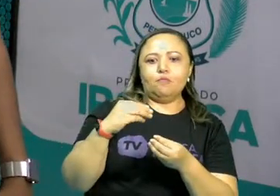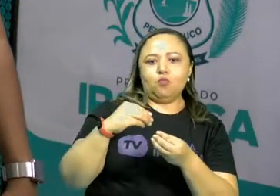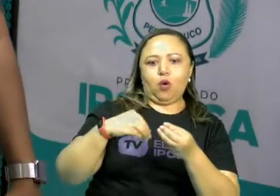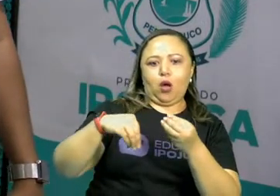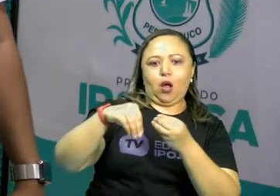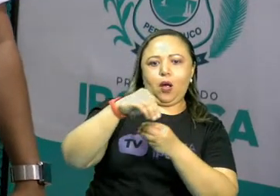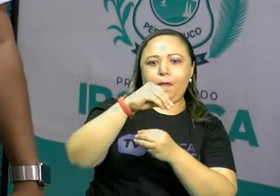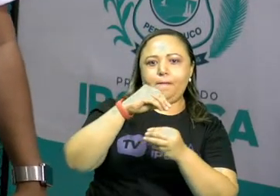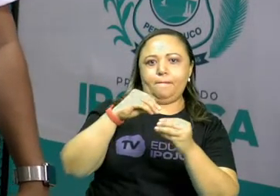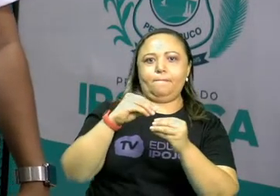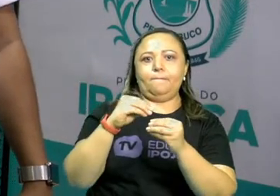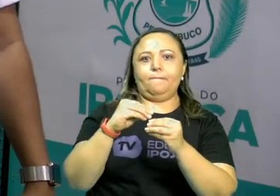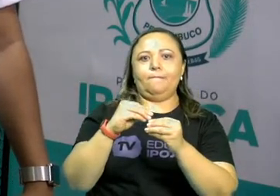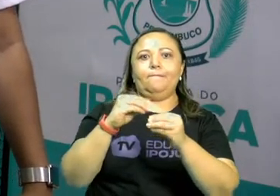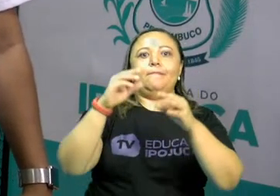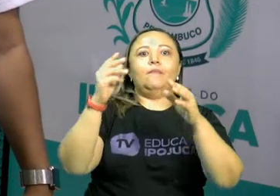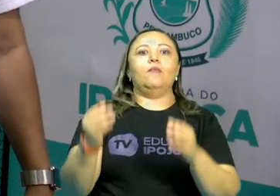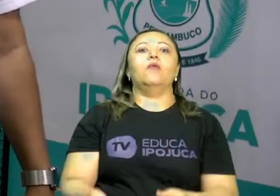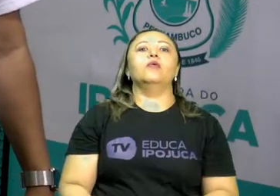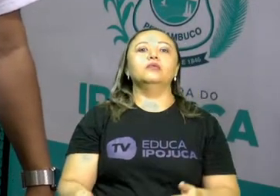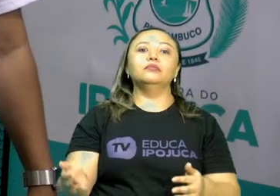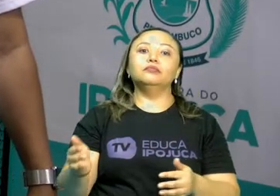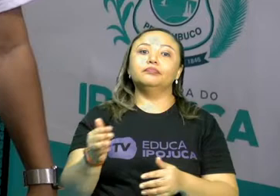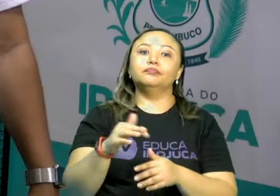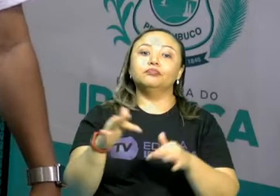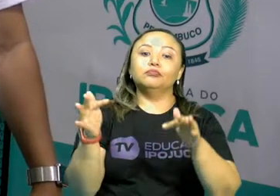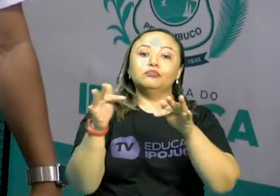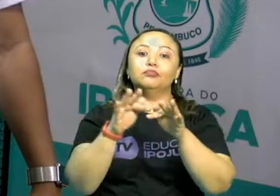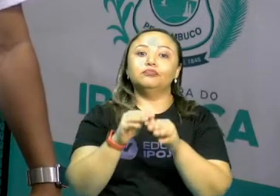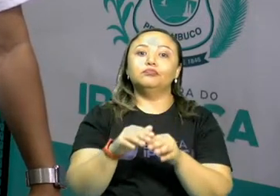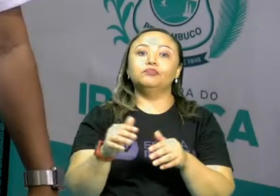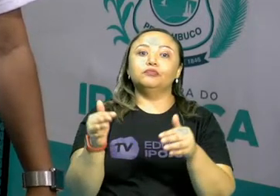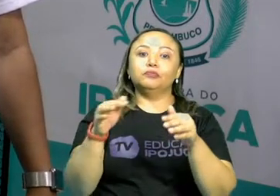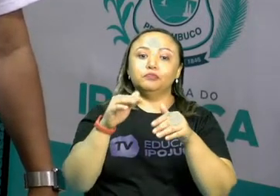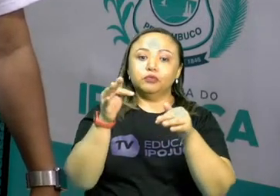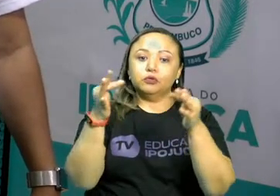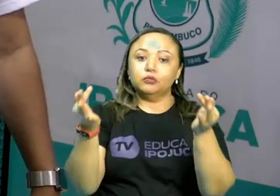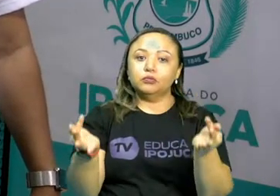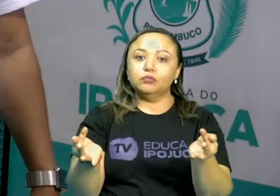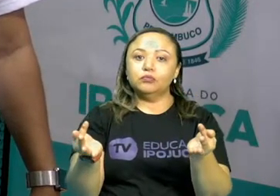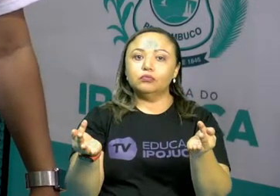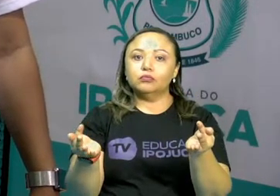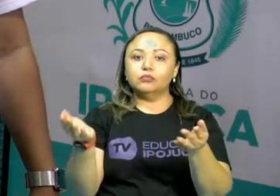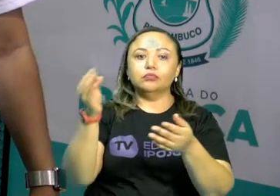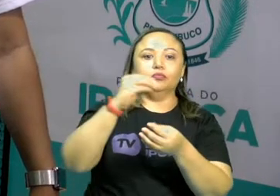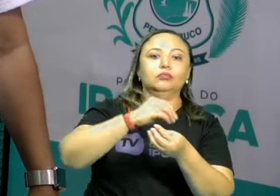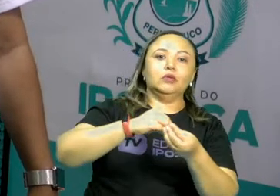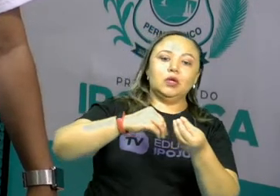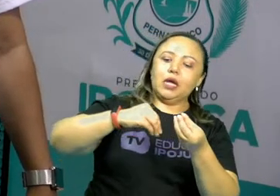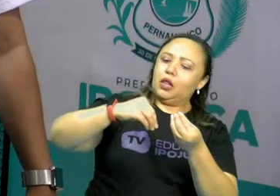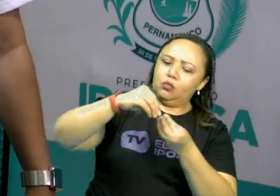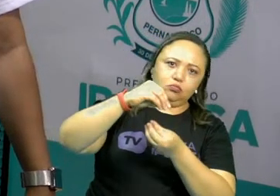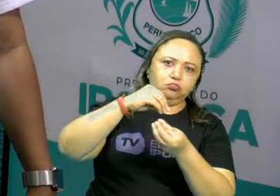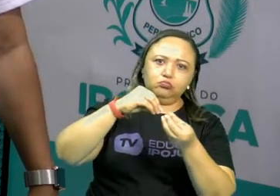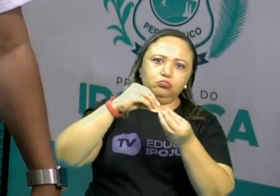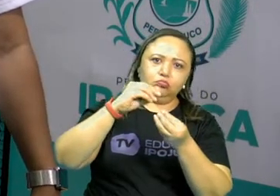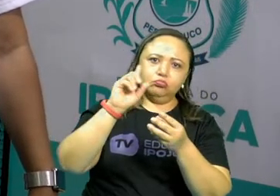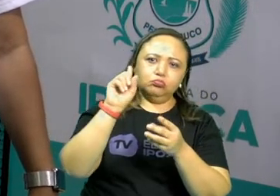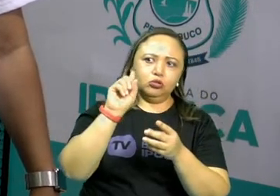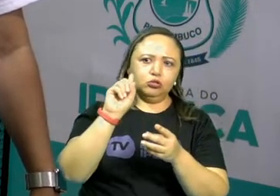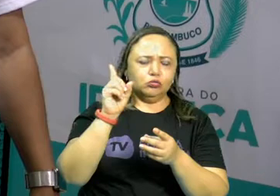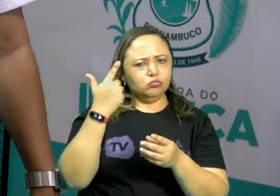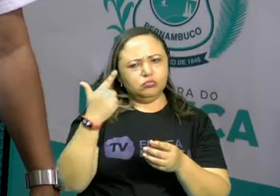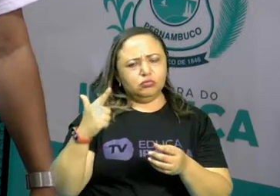pura. Então, substância pura é aquela que nós formamos por um